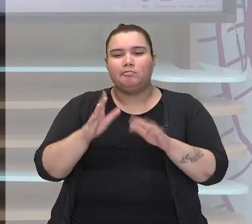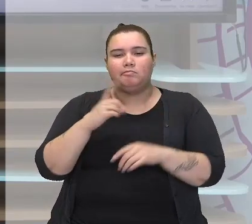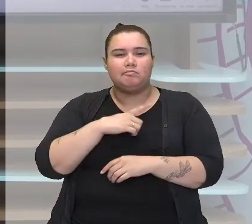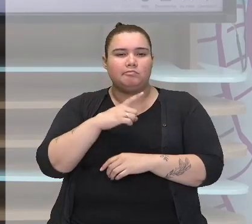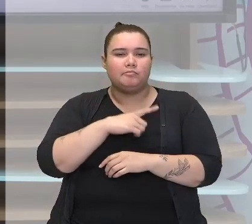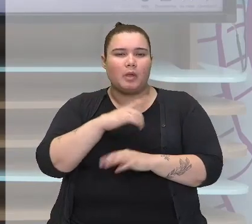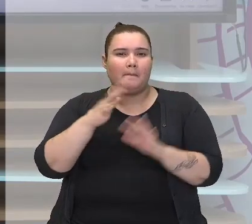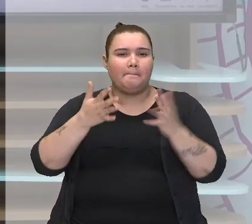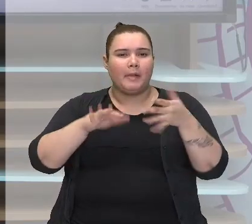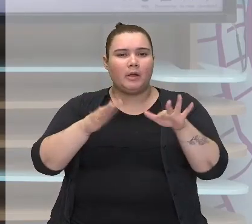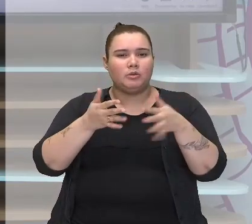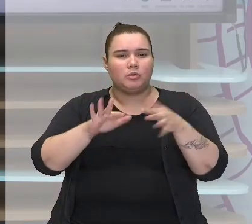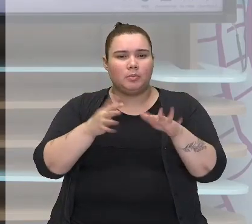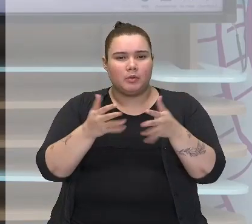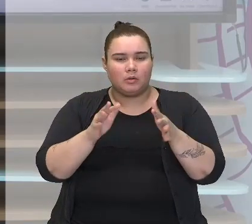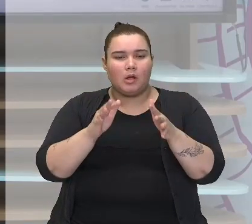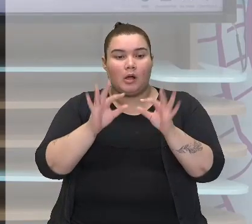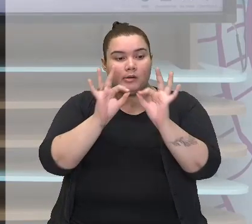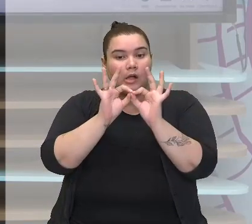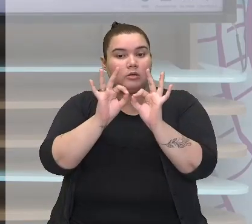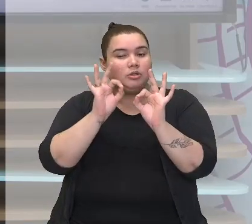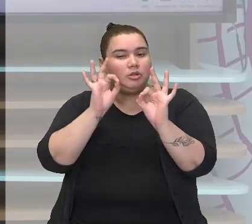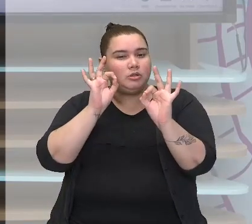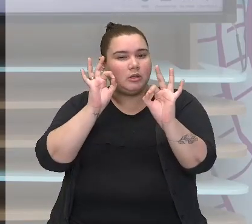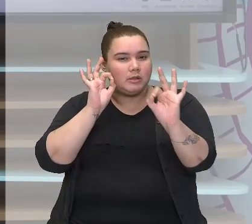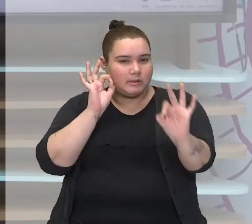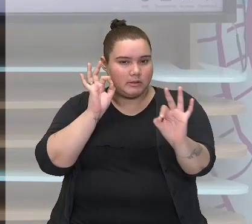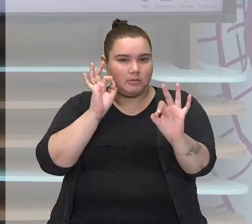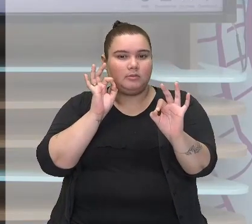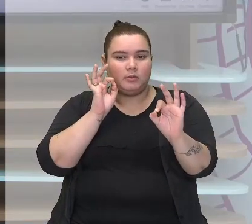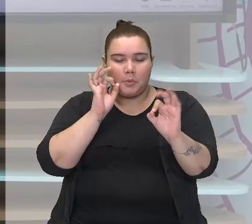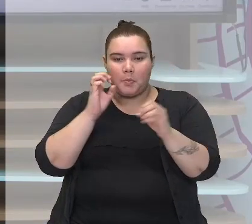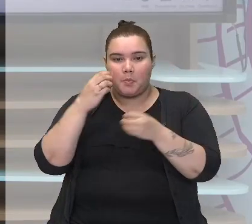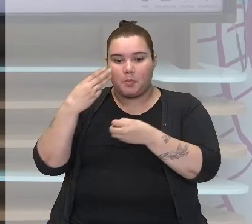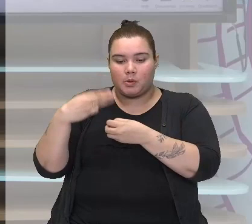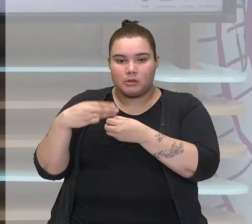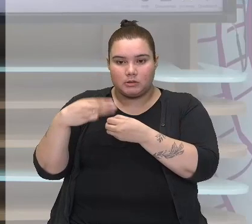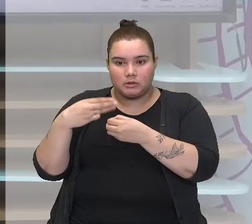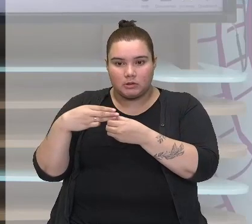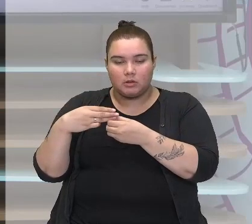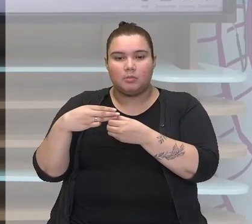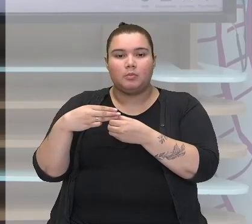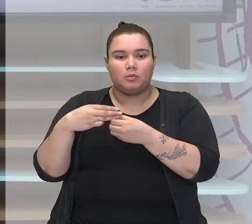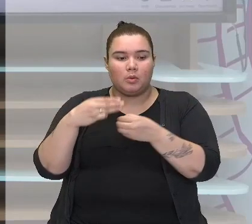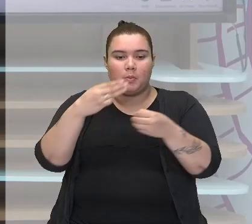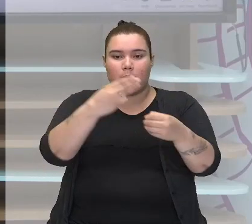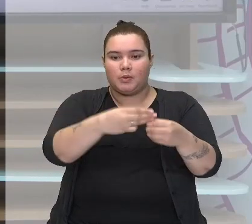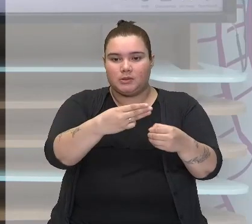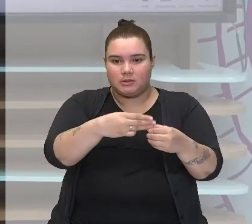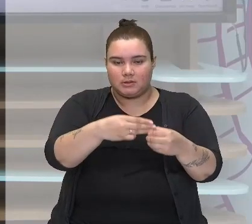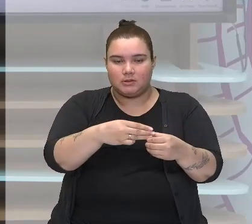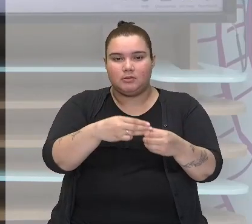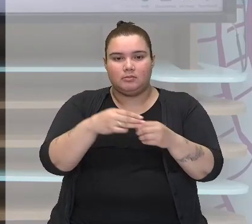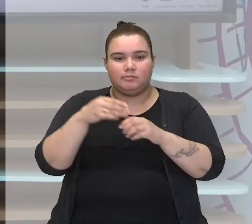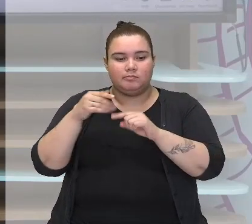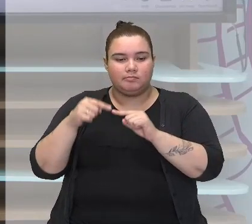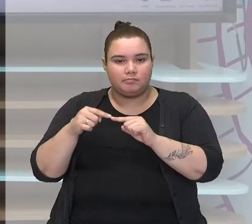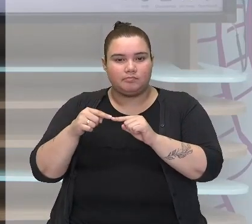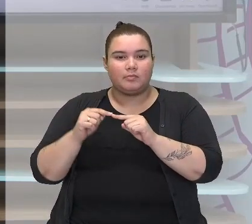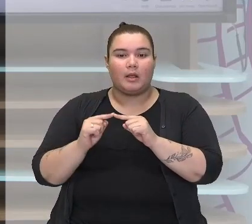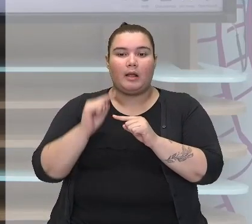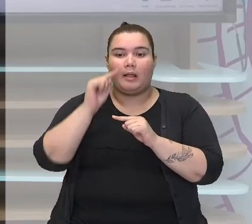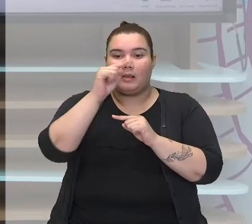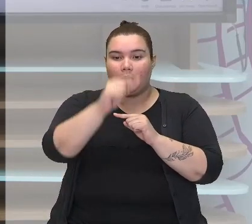o comprimento ou a distância entre esses dois municípios. Quer dizer, saindo de